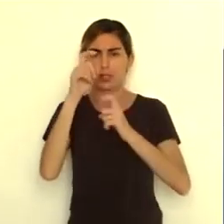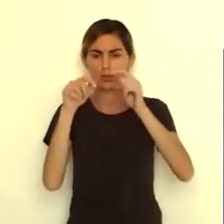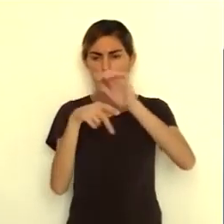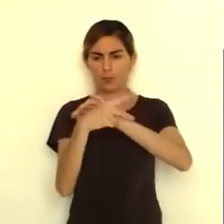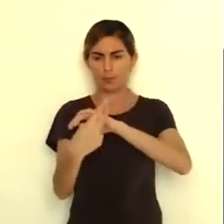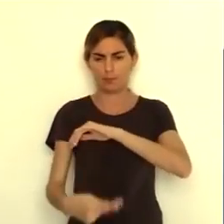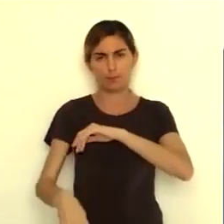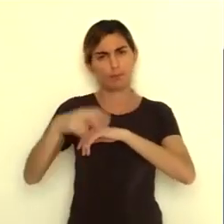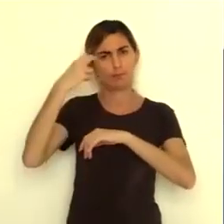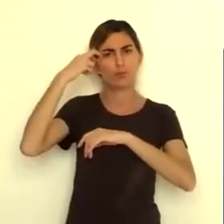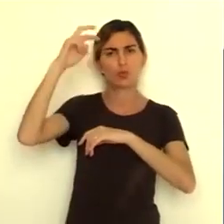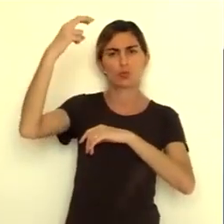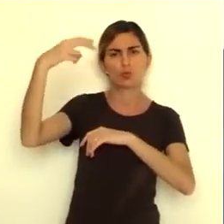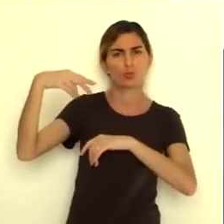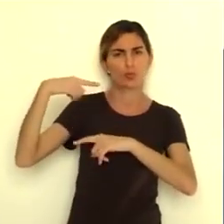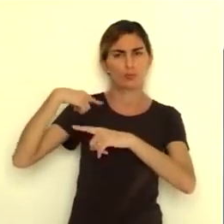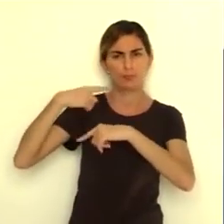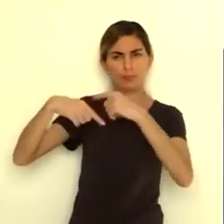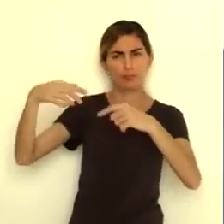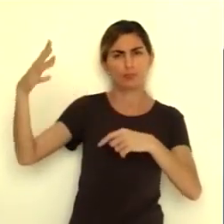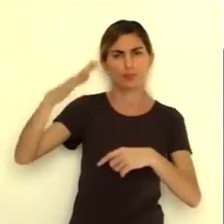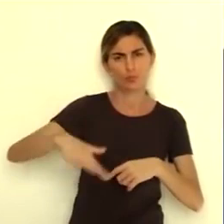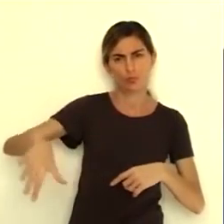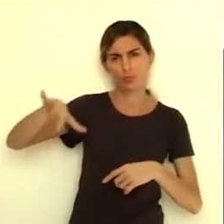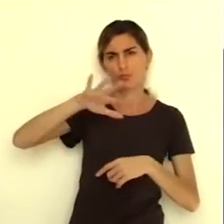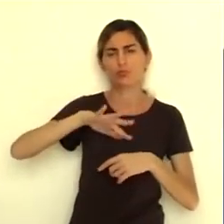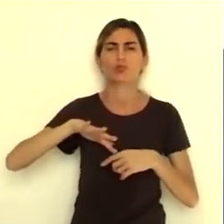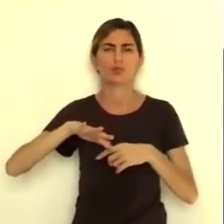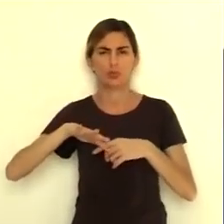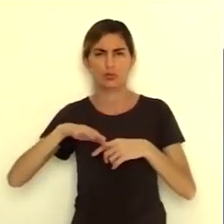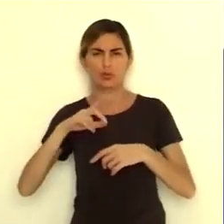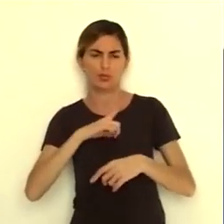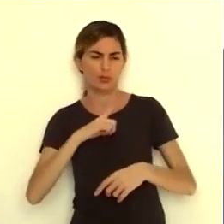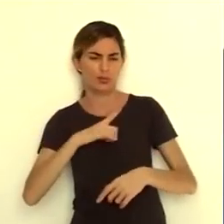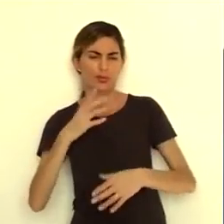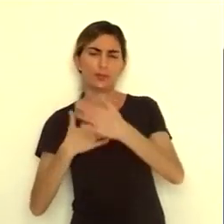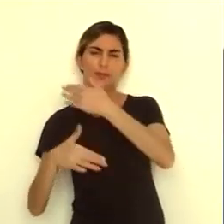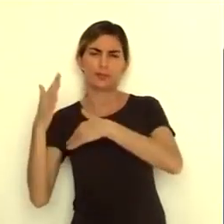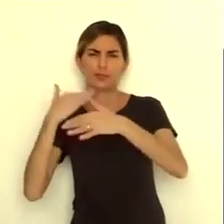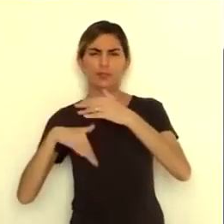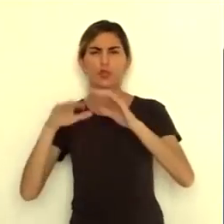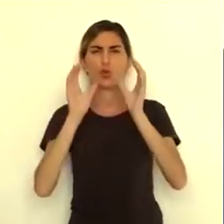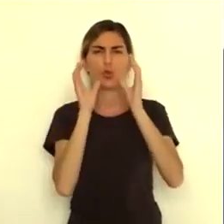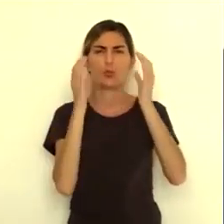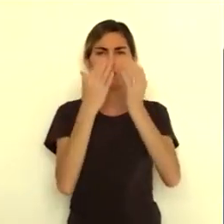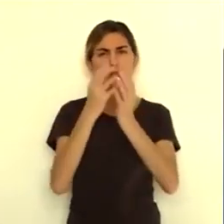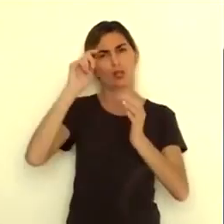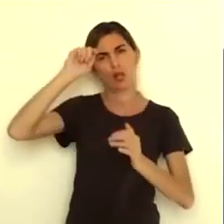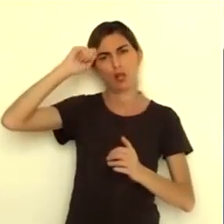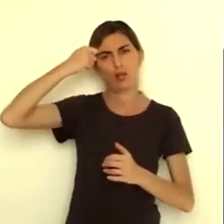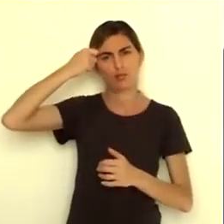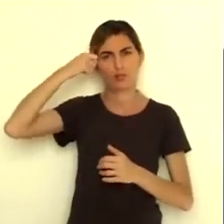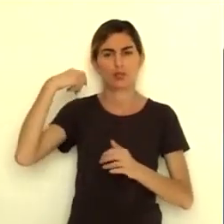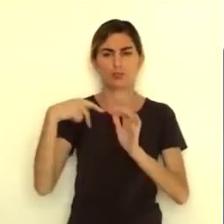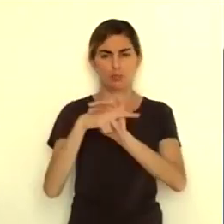expressão cultural advinda de toda aquela configuração que se tinha na